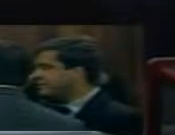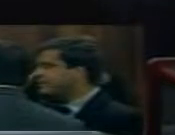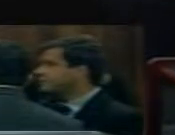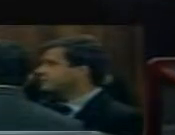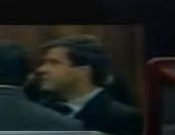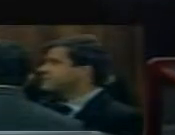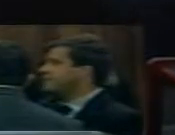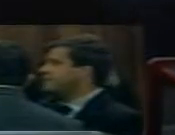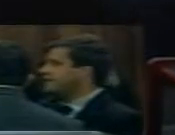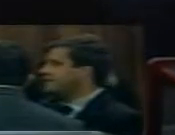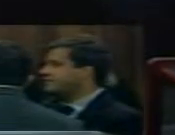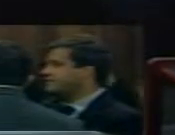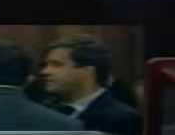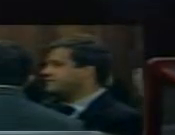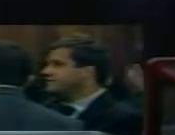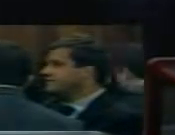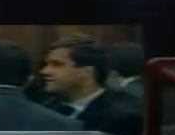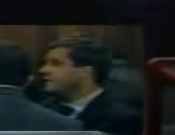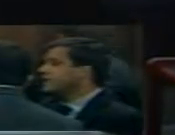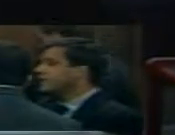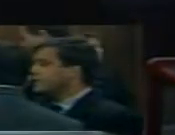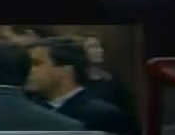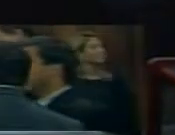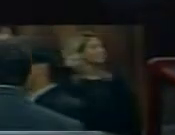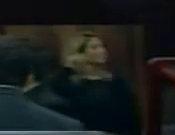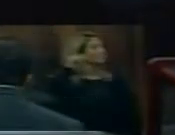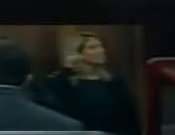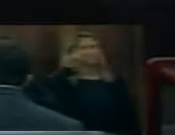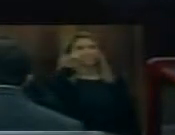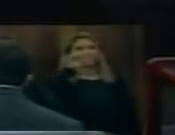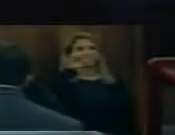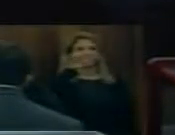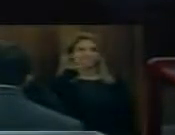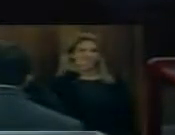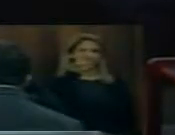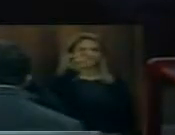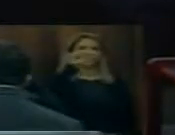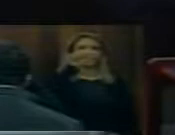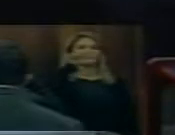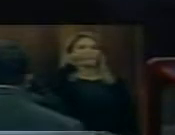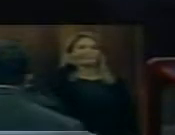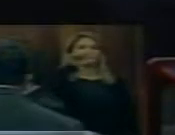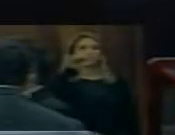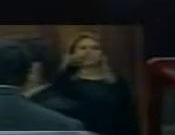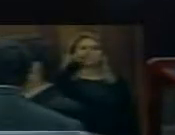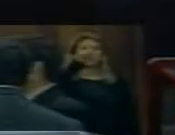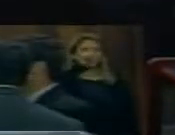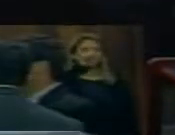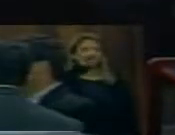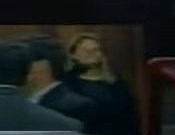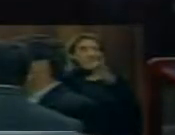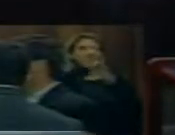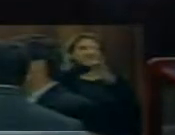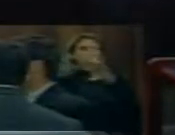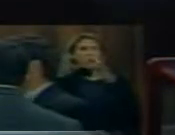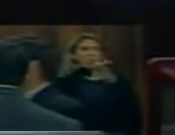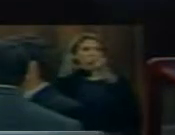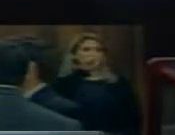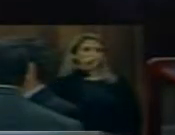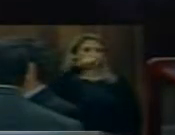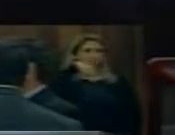Aquiles Almeida Barreto Neto, Adeir Novaes, Alexandra Codesso, Edilan Ferreira